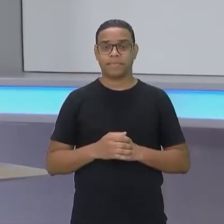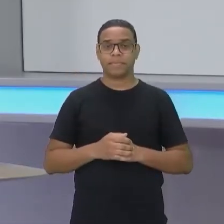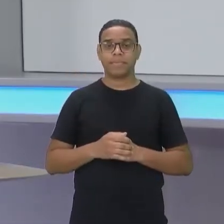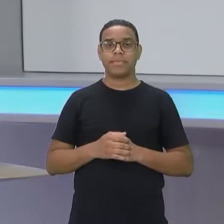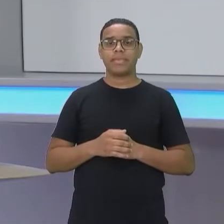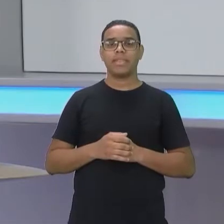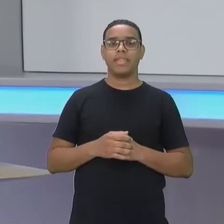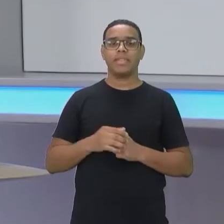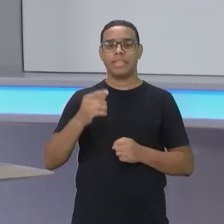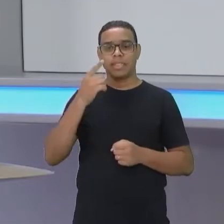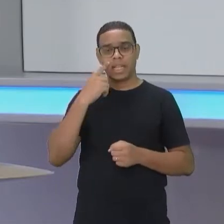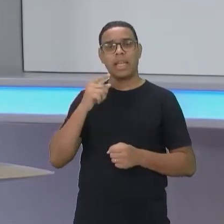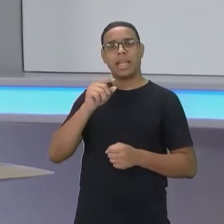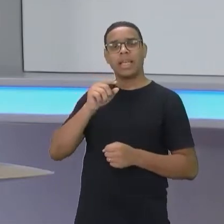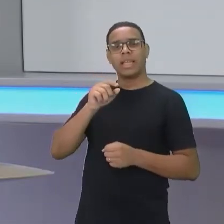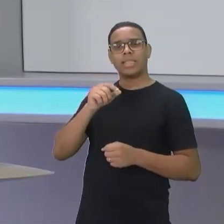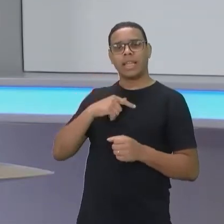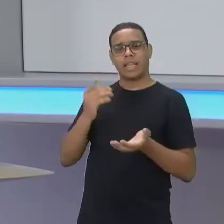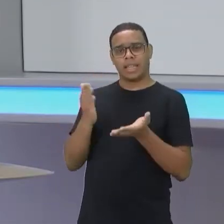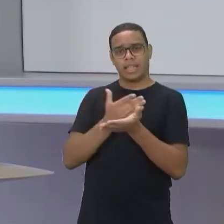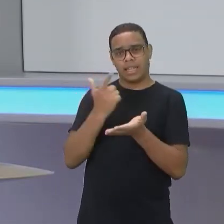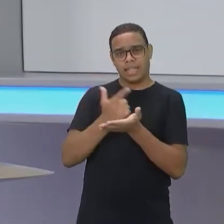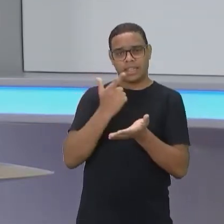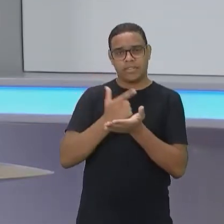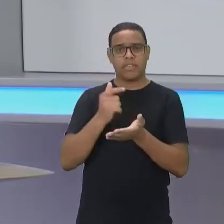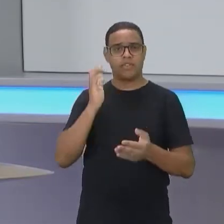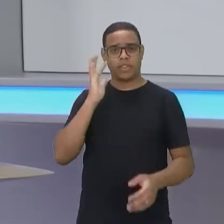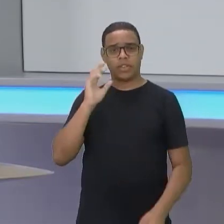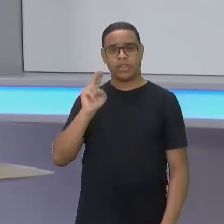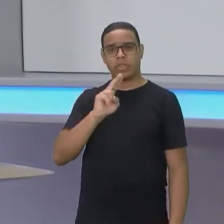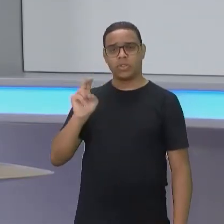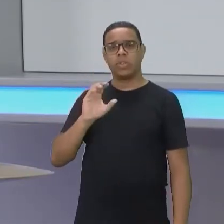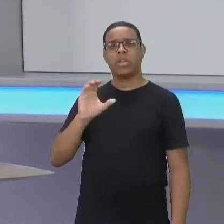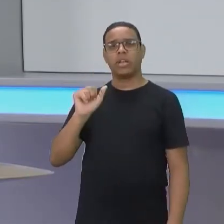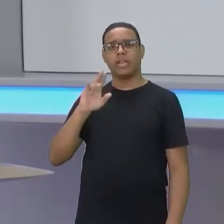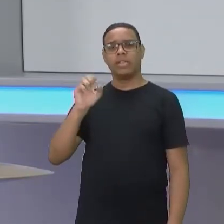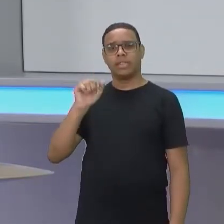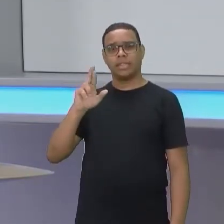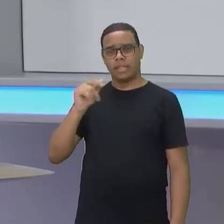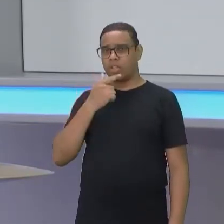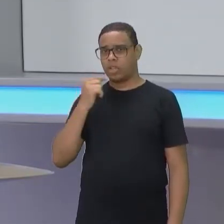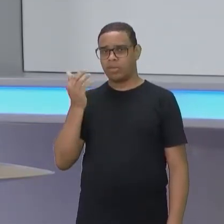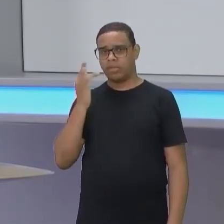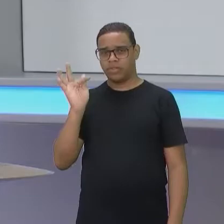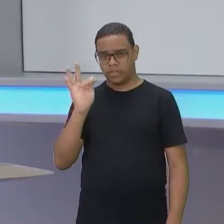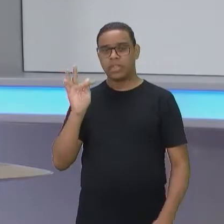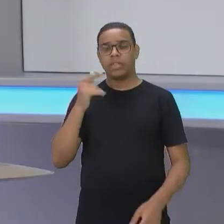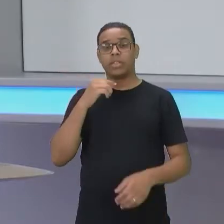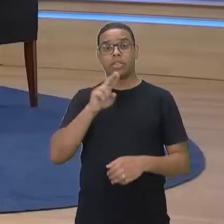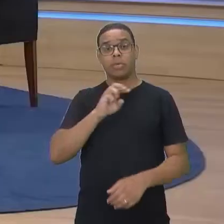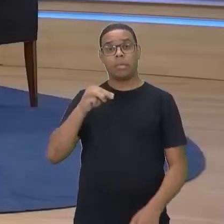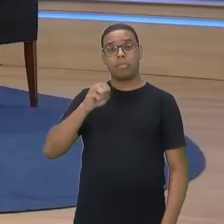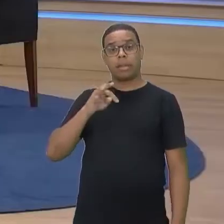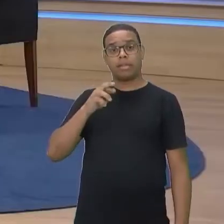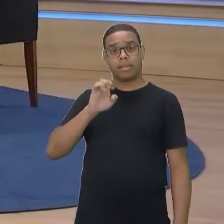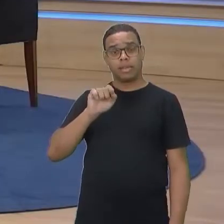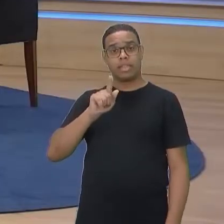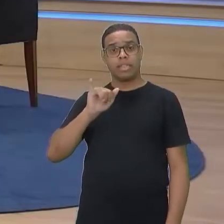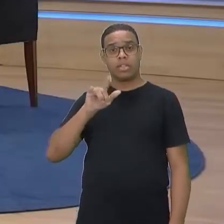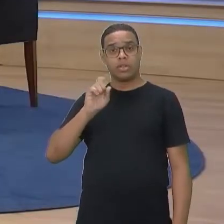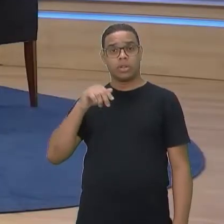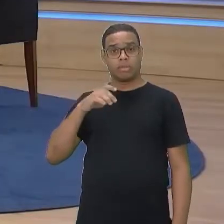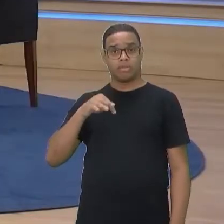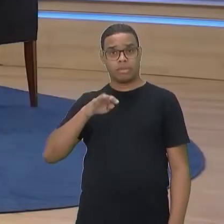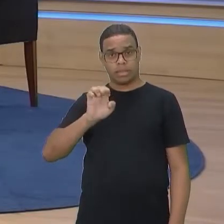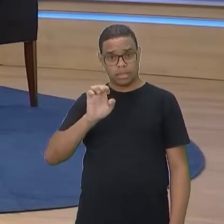foi a do Mestre Ignorante. Tem um livro do filósofo francês Jacques Rancière que se chama O Mestre Ignorante. E eu